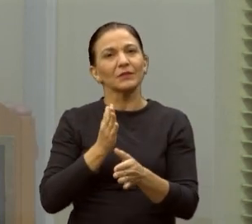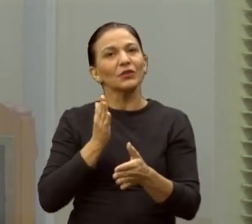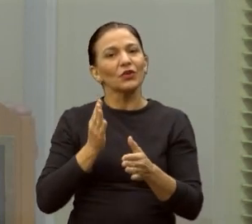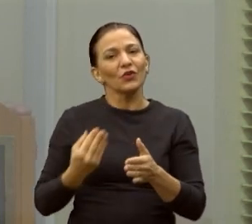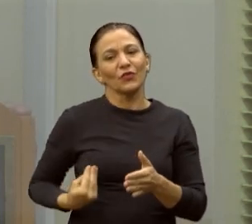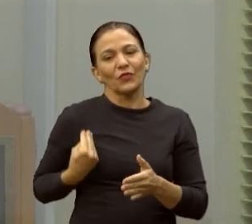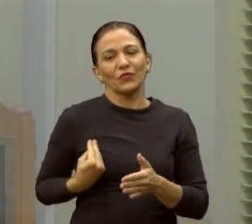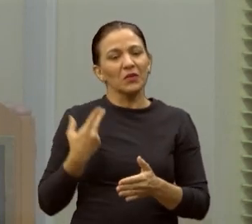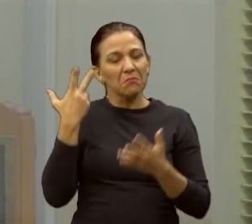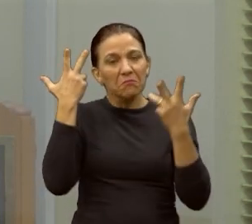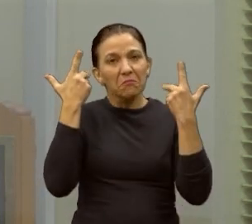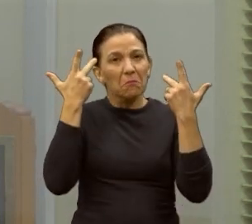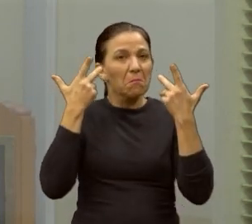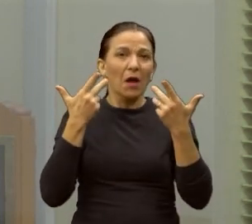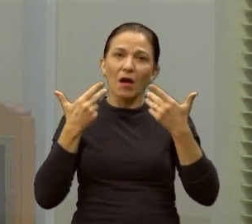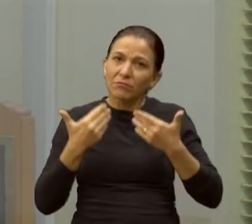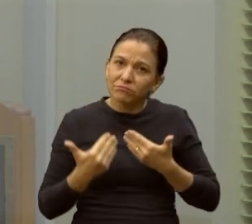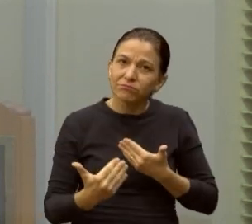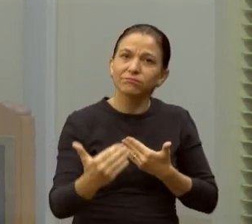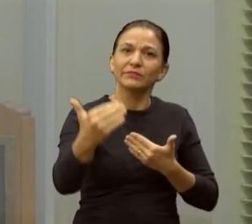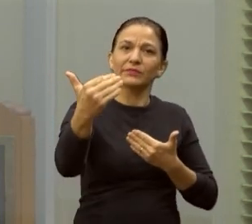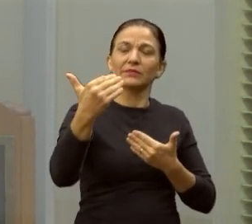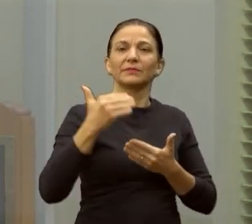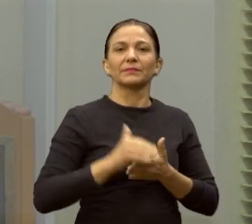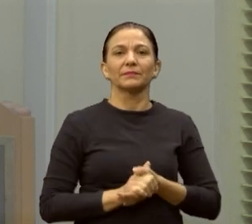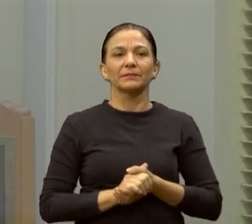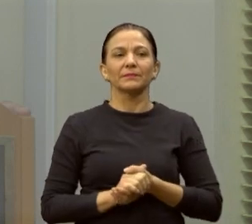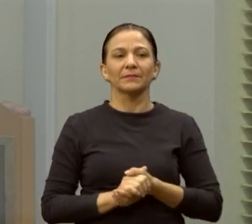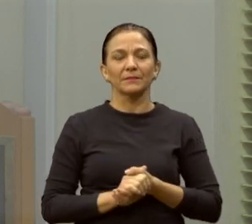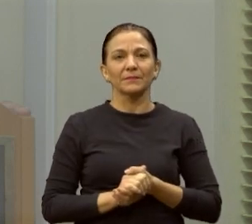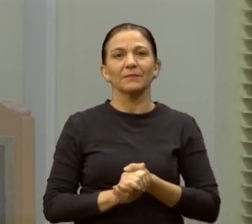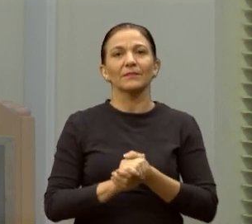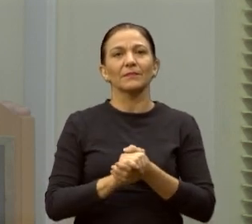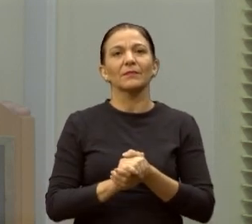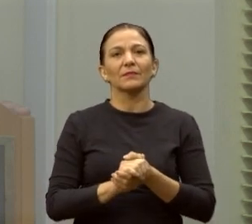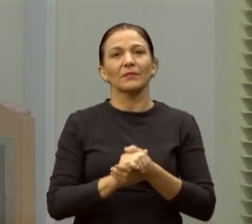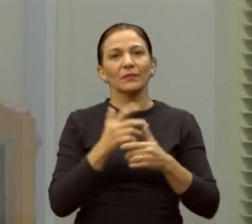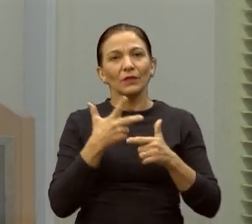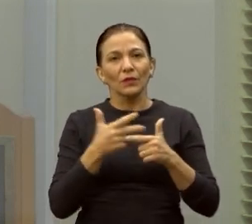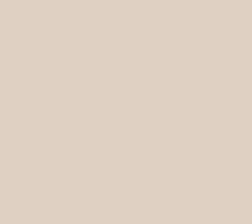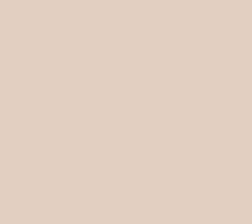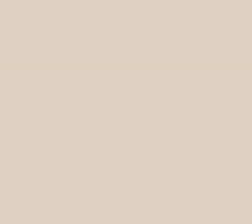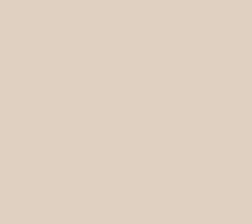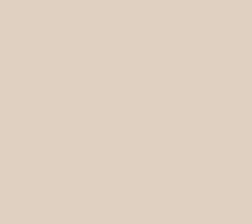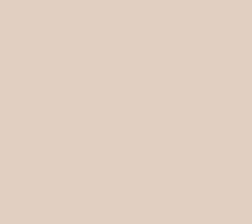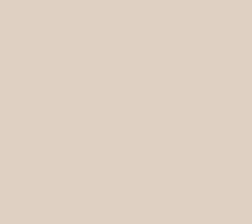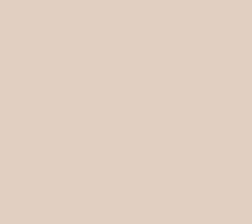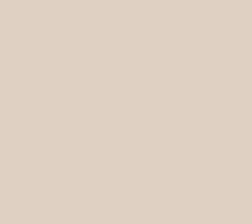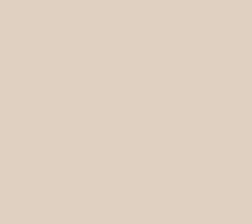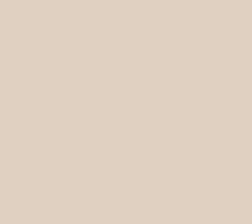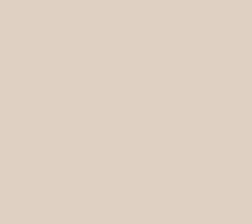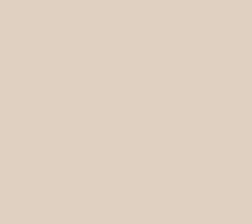boa tarde a todos que Deus conduza vocês que ficaram paraa Vitória uma boa